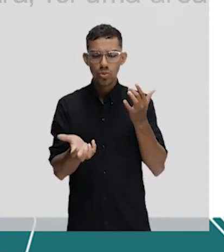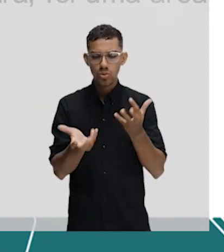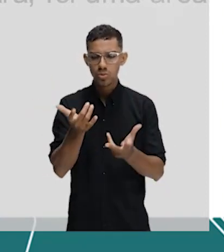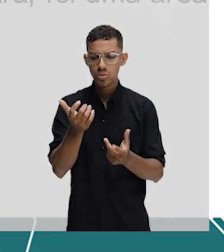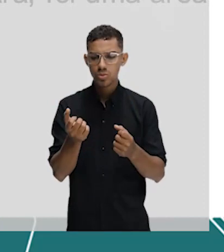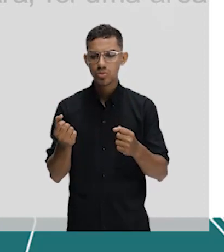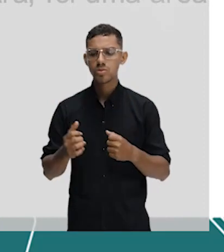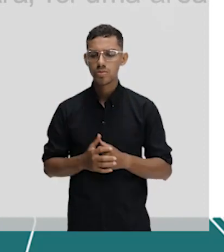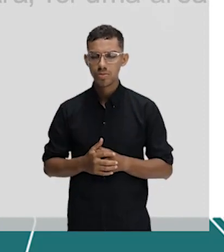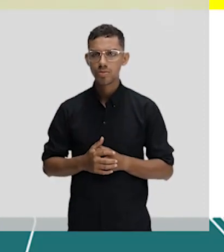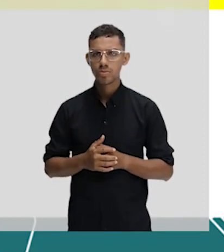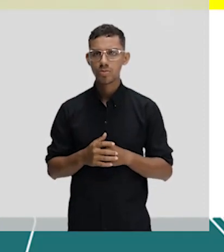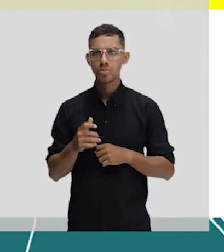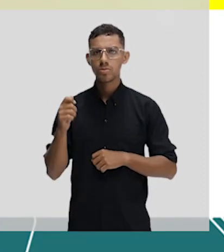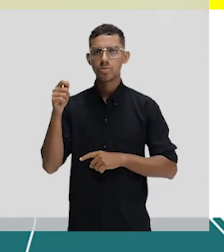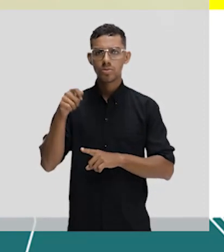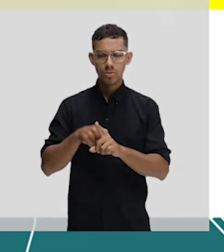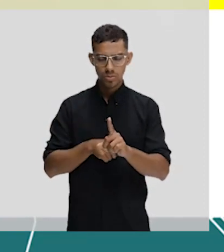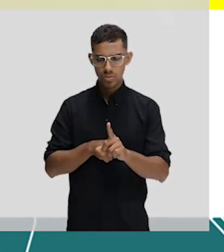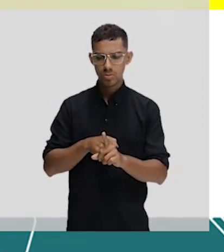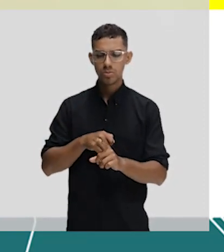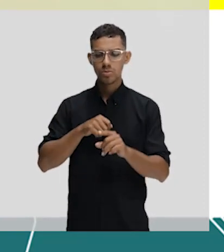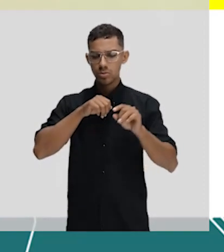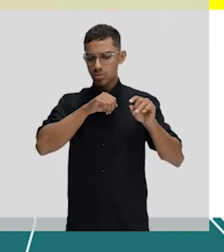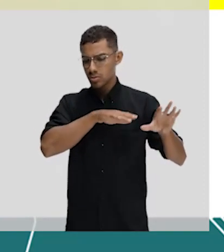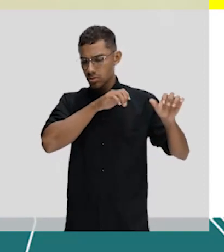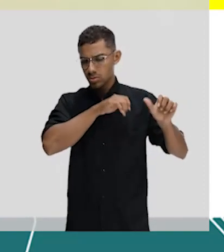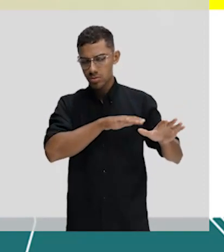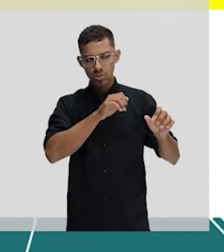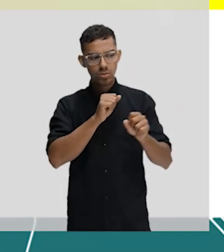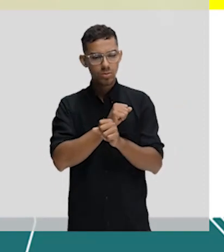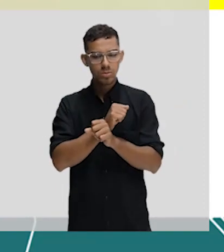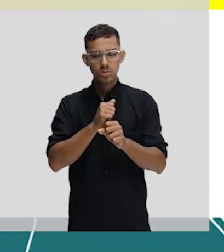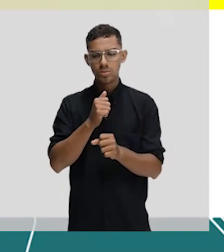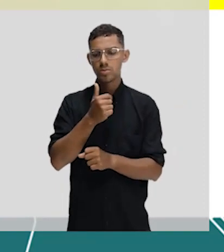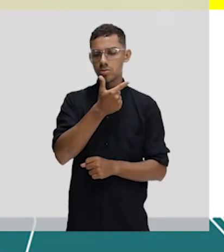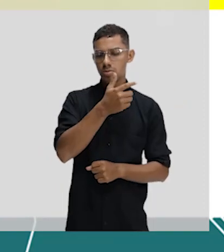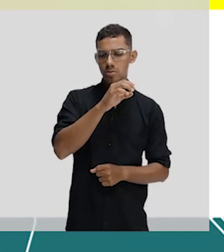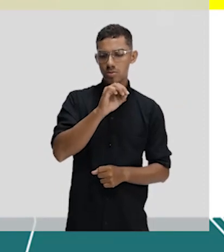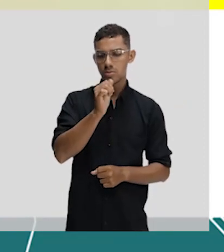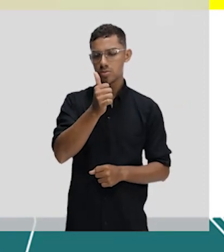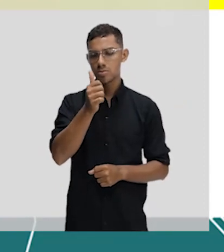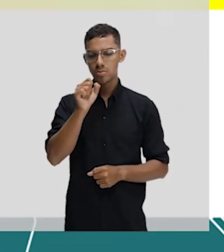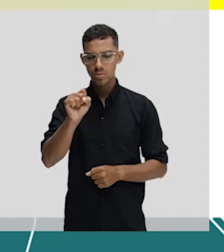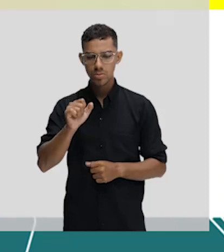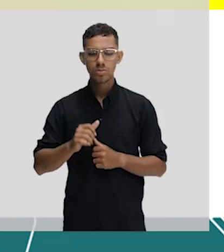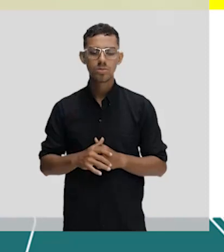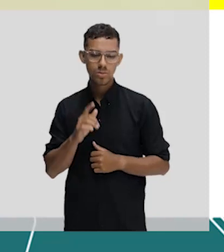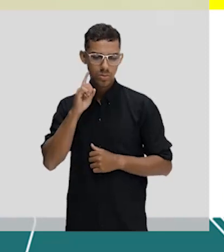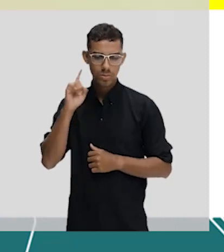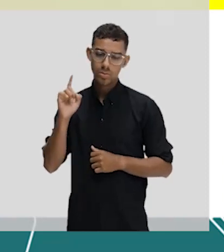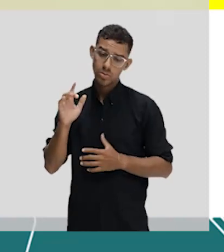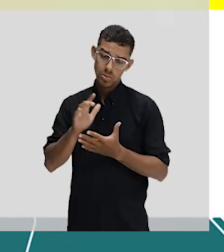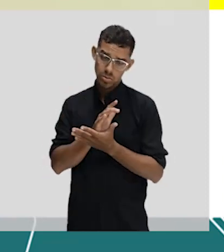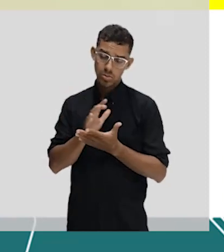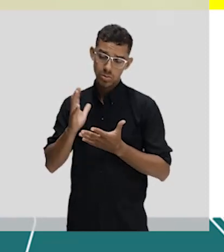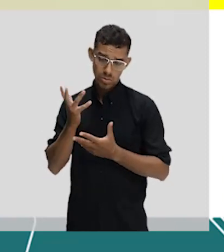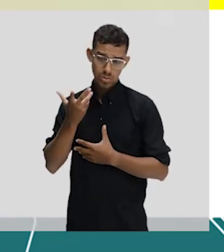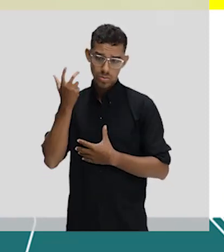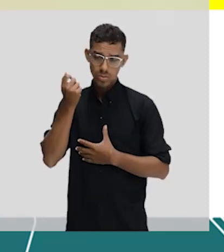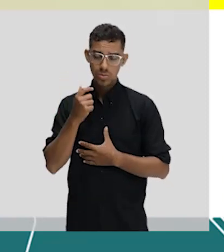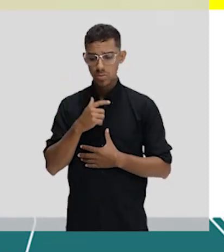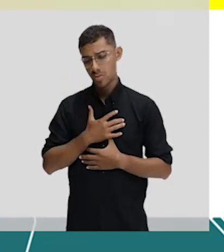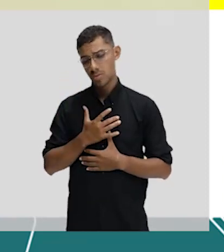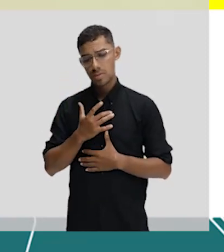de 2018. Pois é. Lamentavelmente, a gente perdeu um acervo muito grande. Muita coisa foi salva, mas é uma tristeza